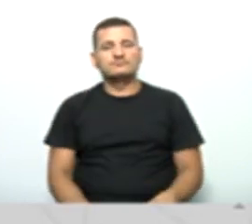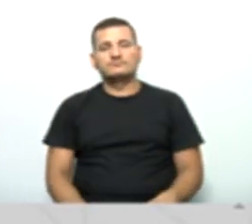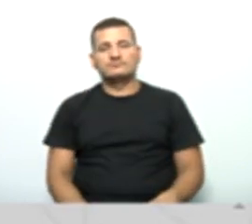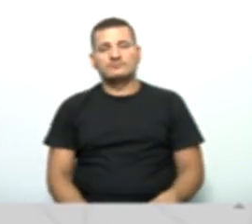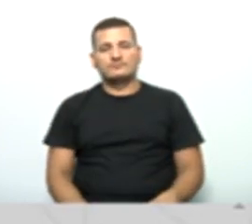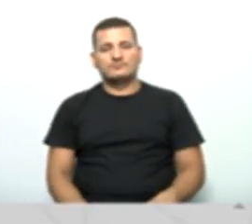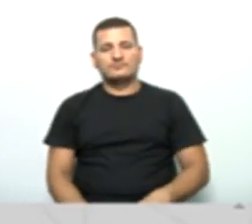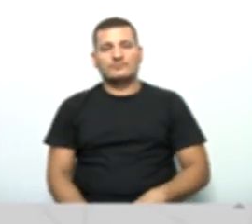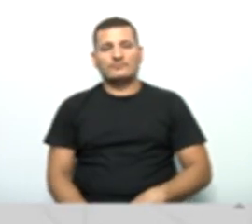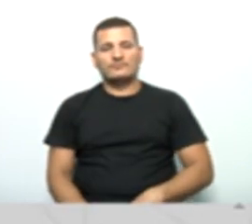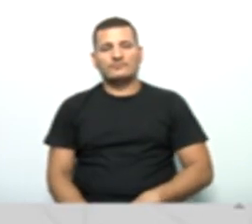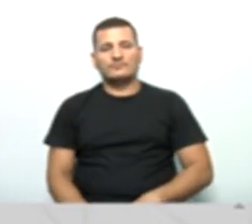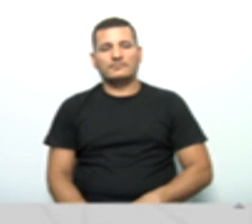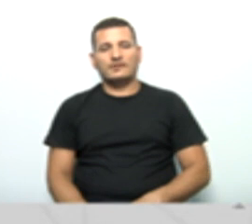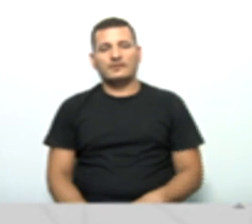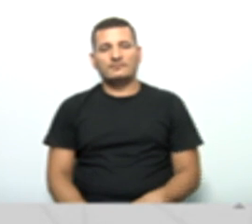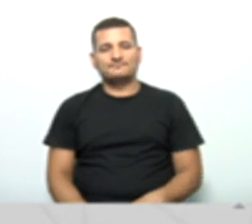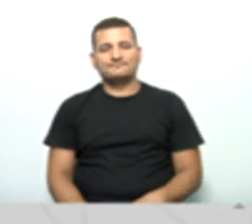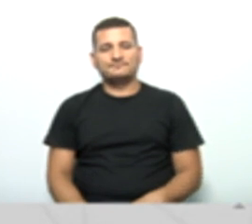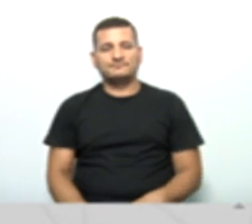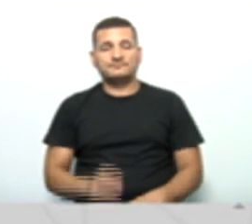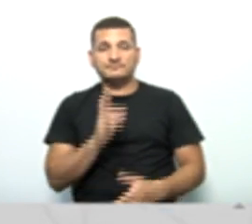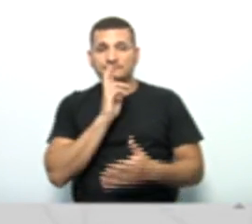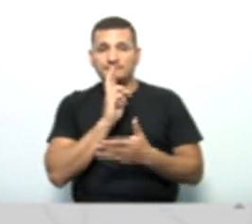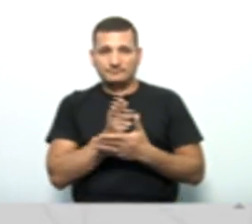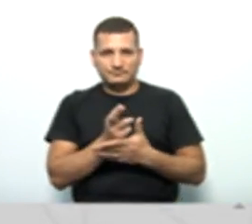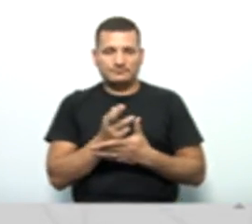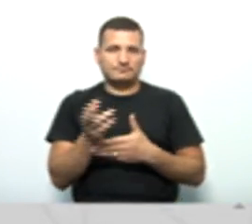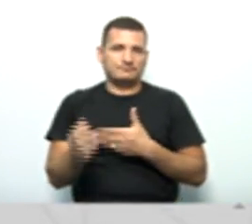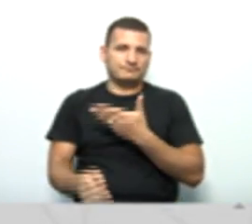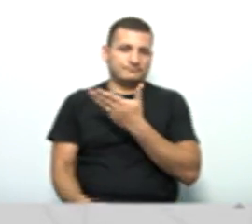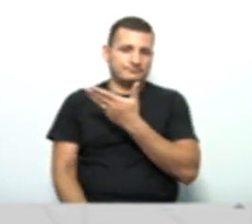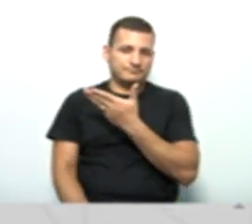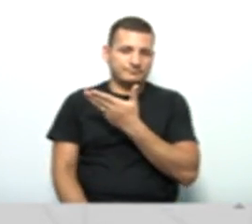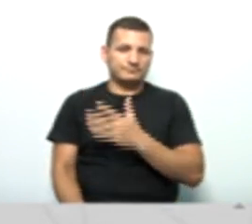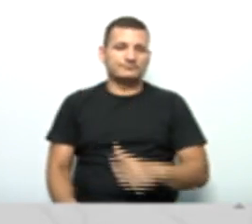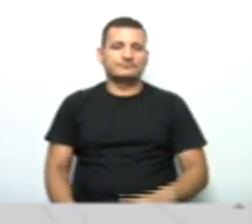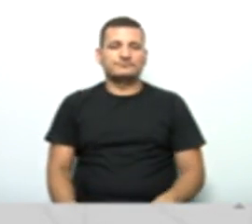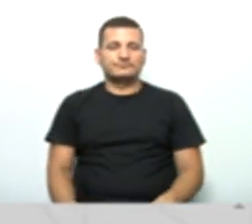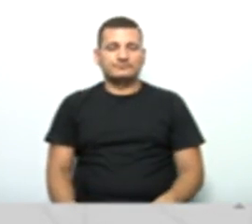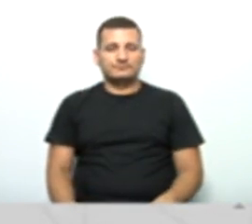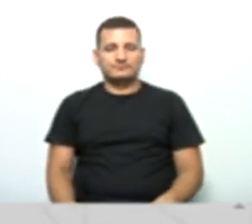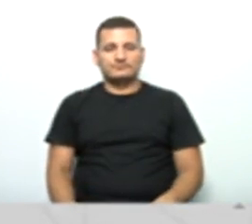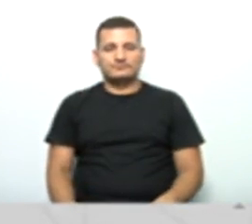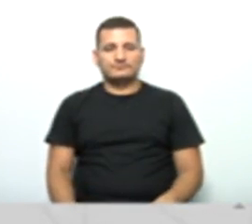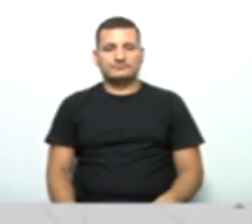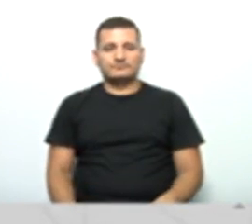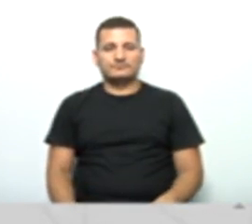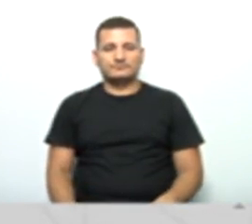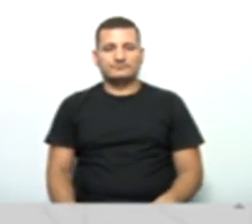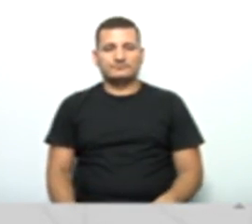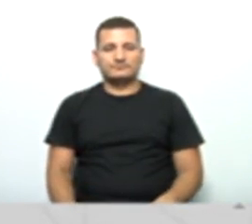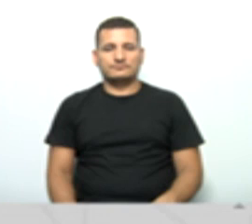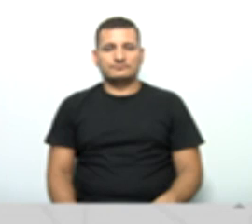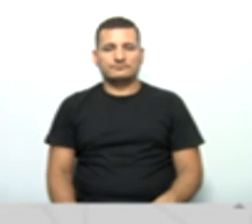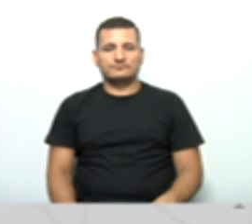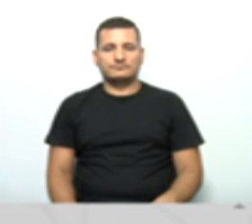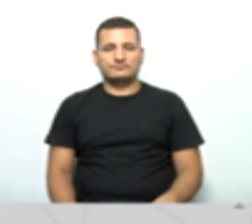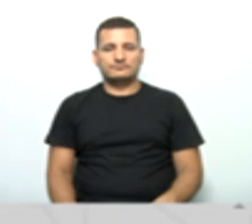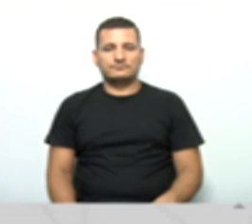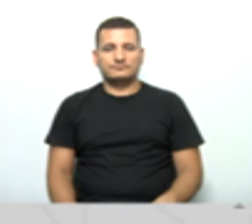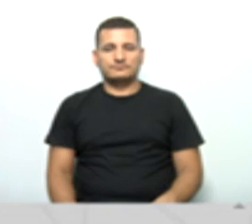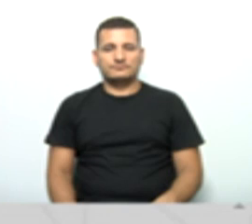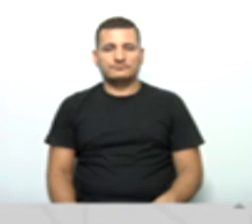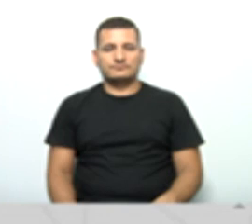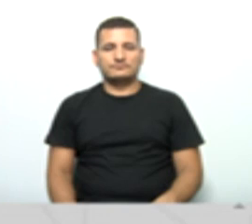que construir ela também. Então a resposta seria essa. Tá vendo? Você construi uma variável com um array, dentro dele tem